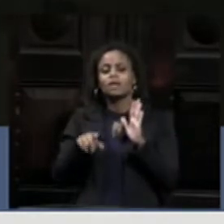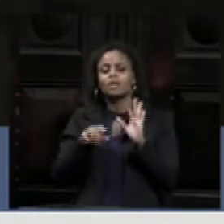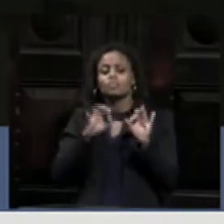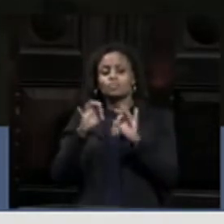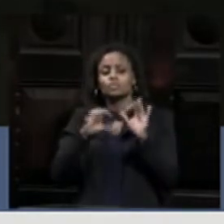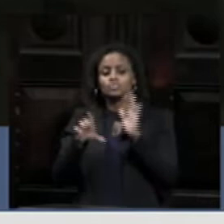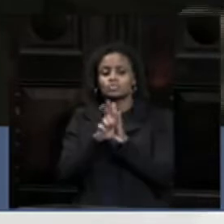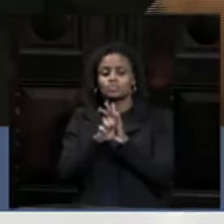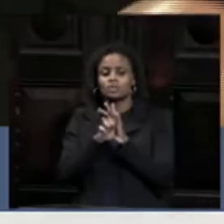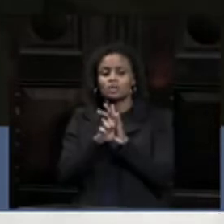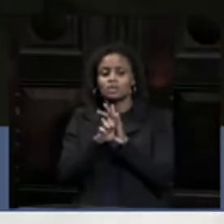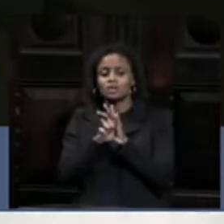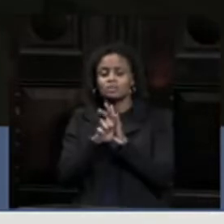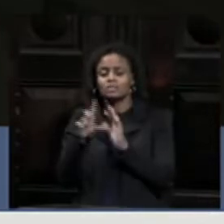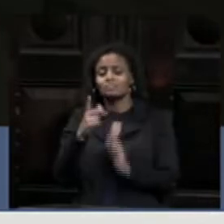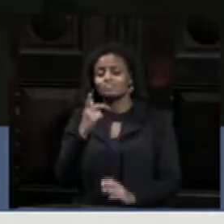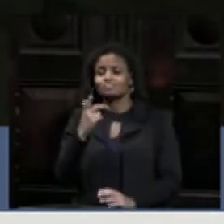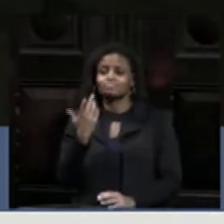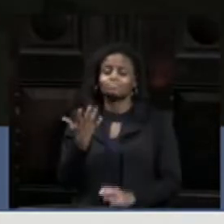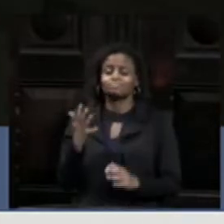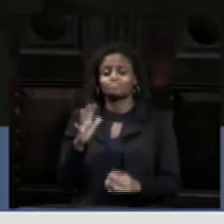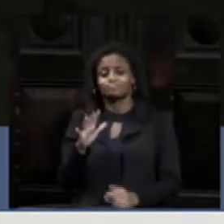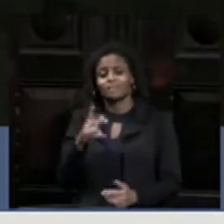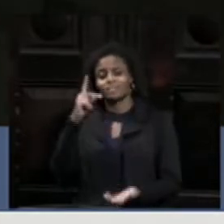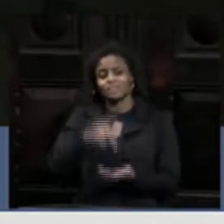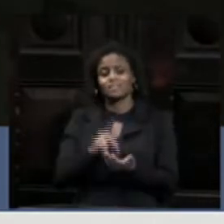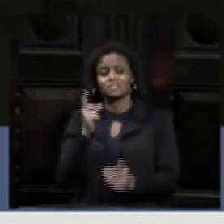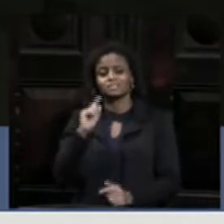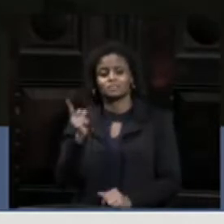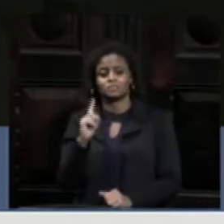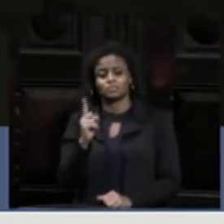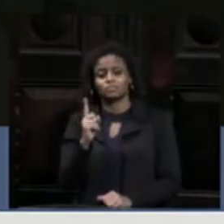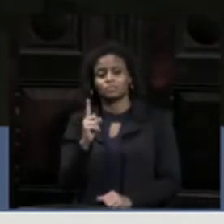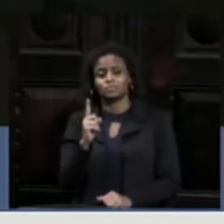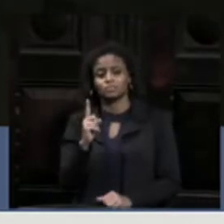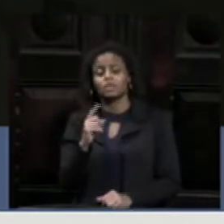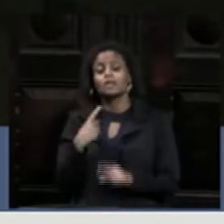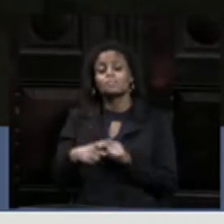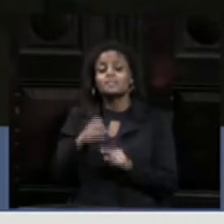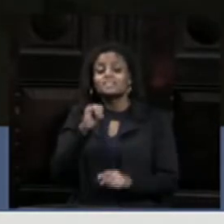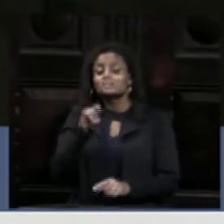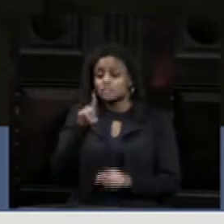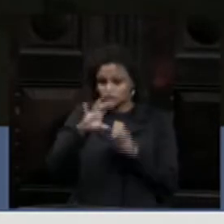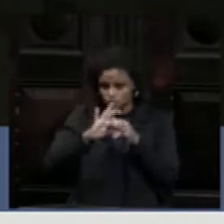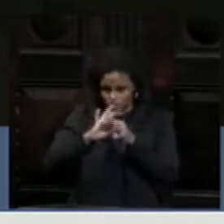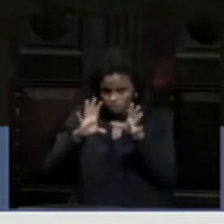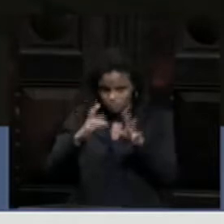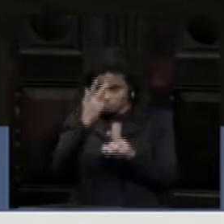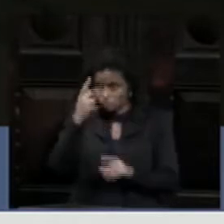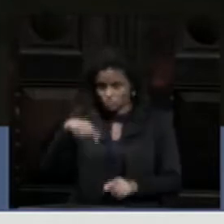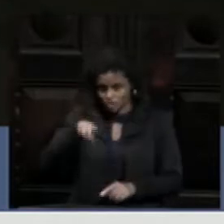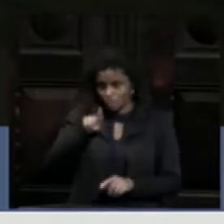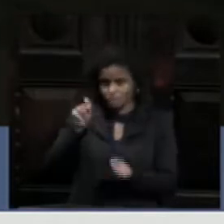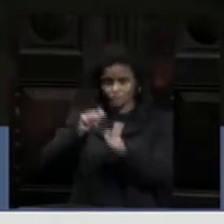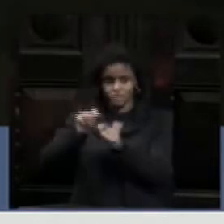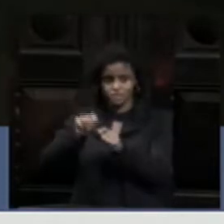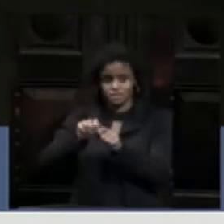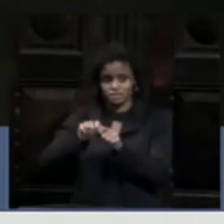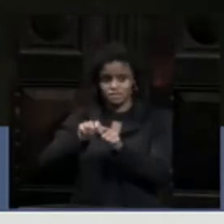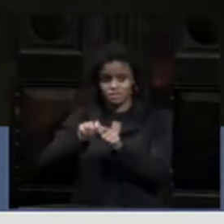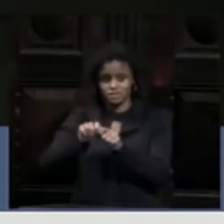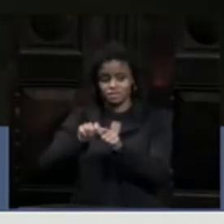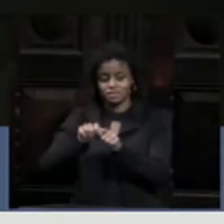é demagógico. Porque você está autorizando alguém a fazer alguma coisa que ele já